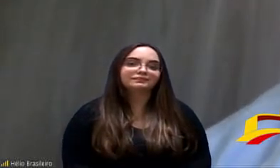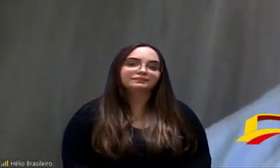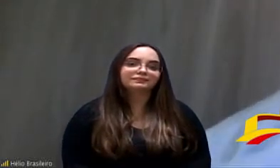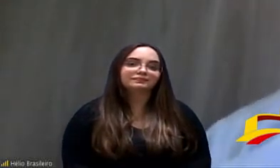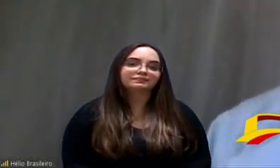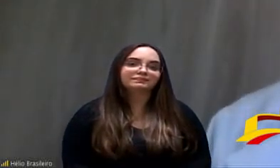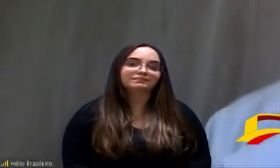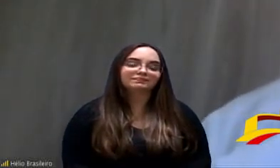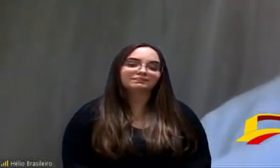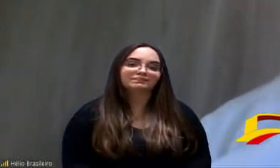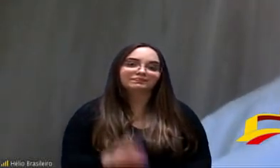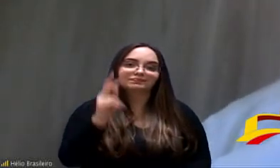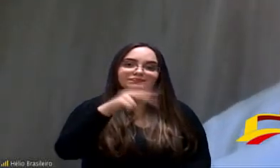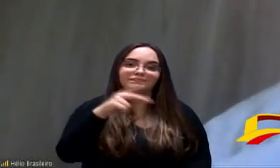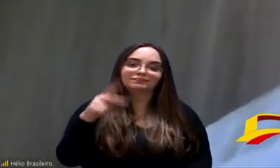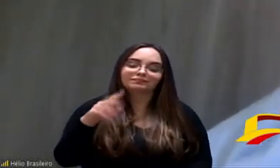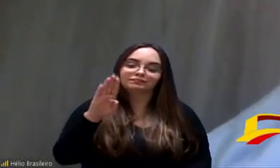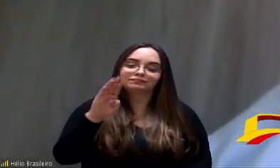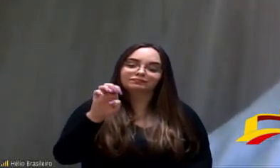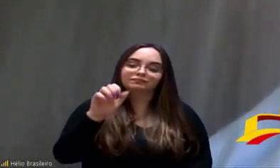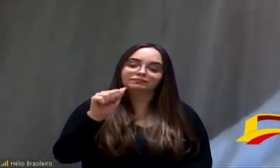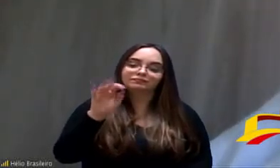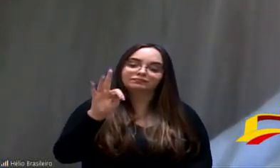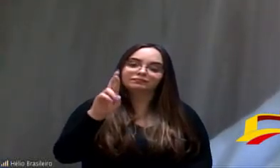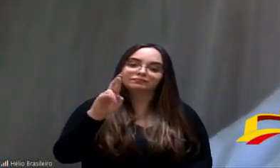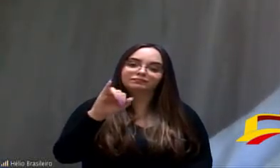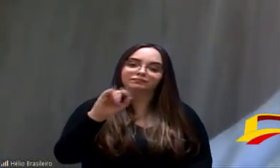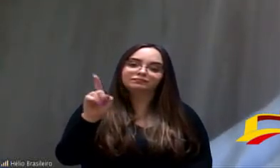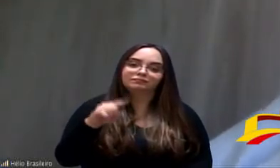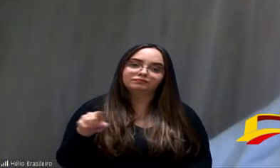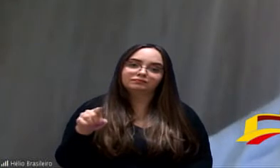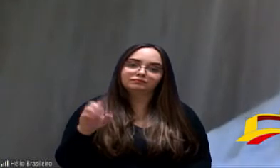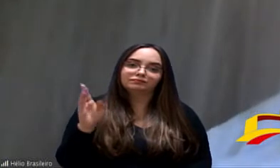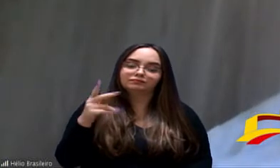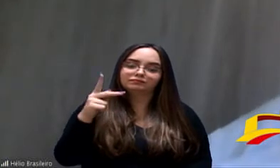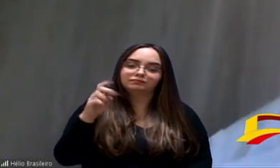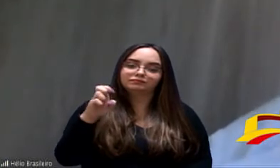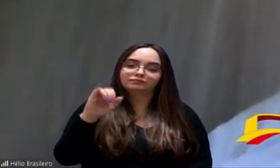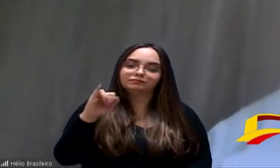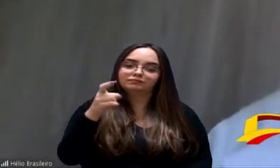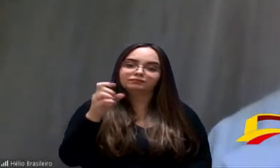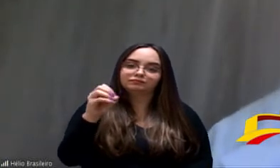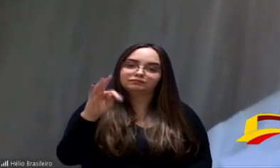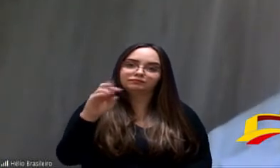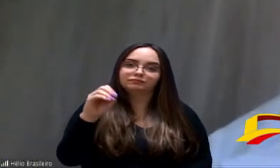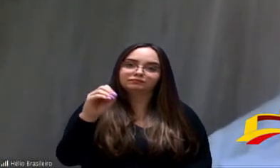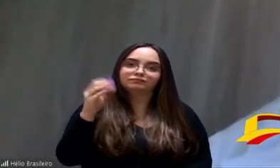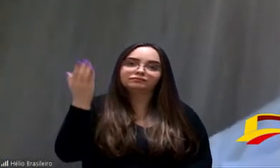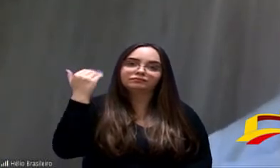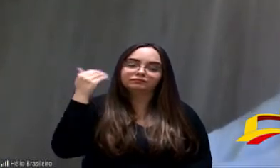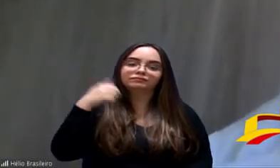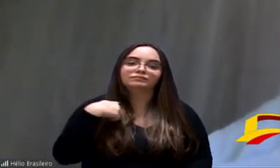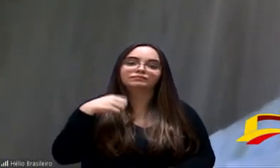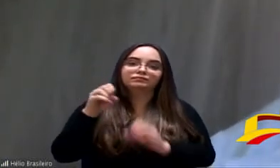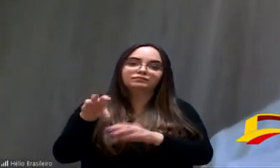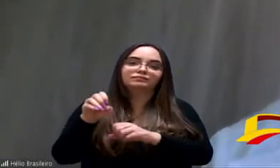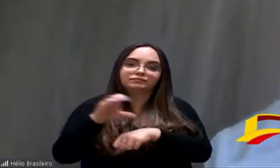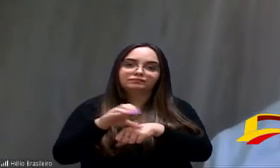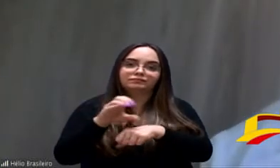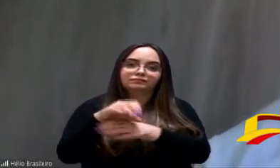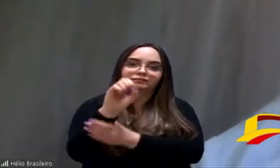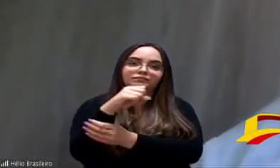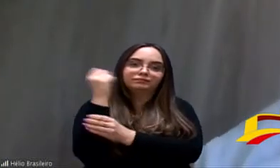a professora doutora Beatriz Peixoto, inclusive eu dei aula de anatomia para o curso de fisioterapia,